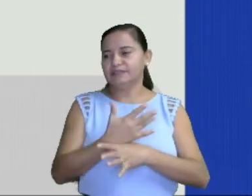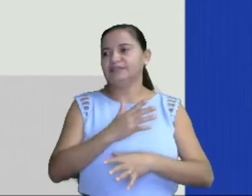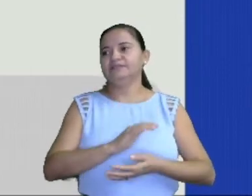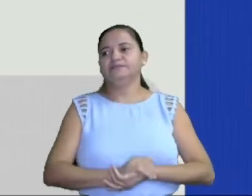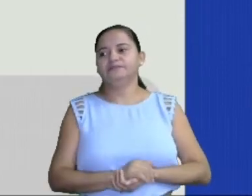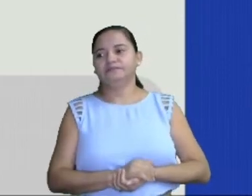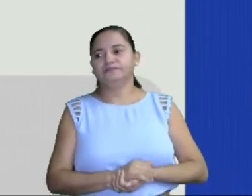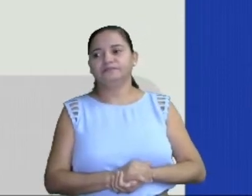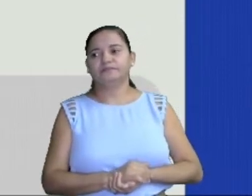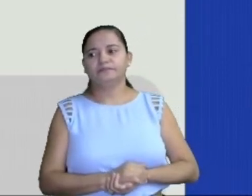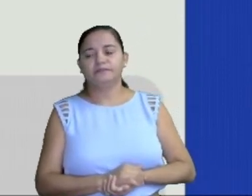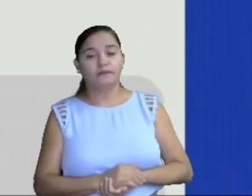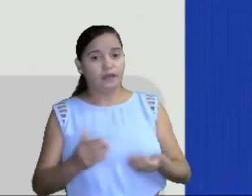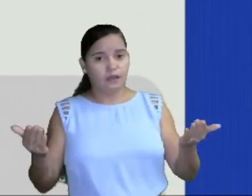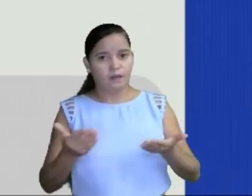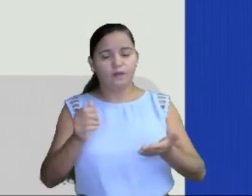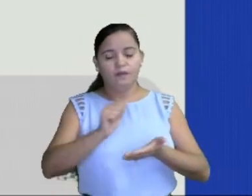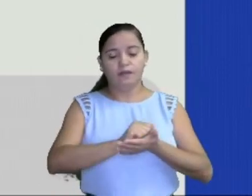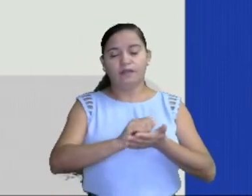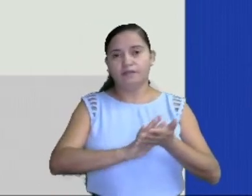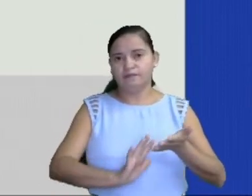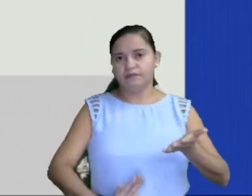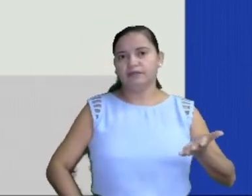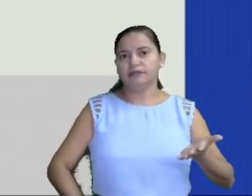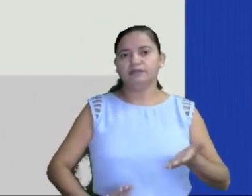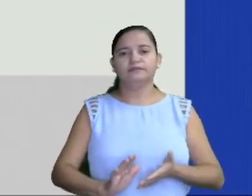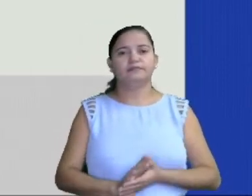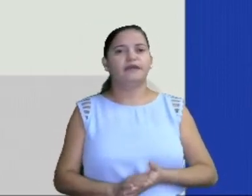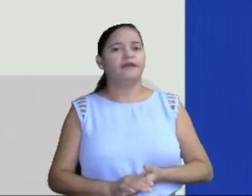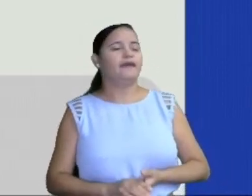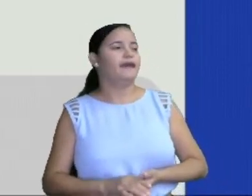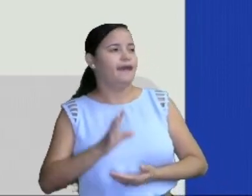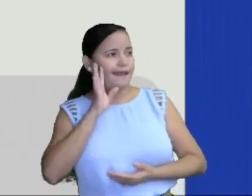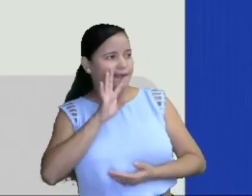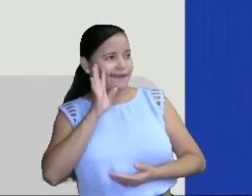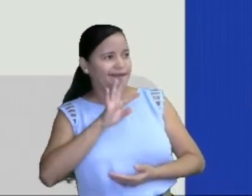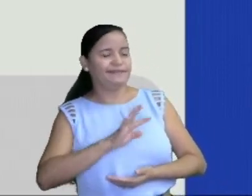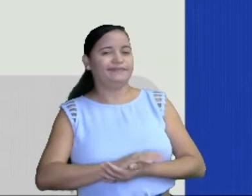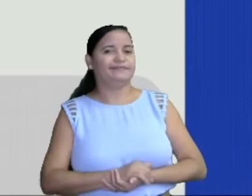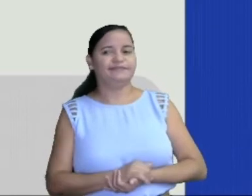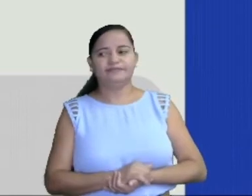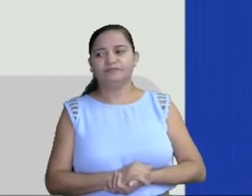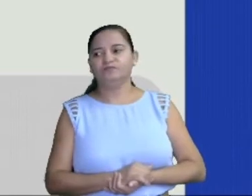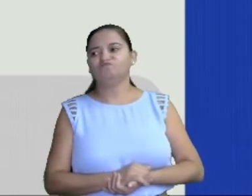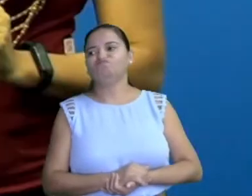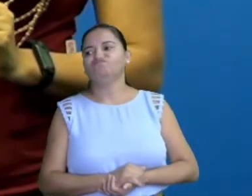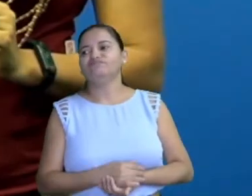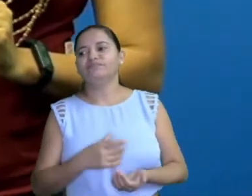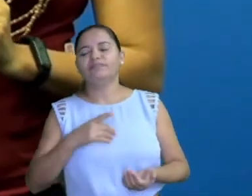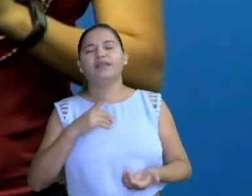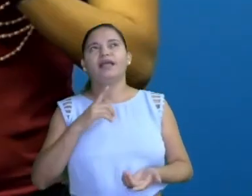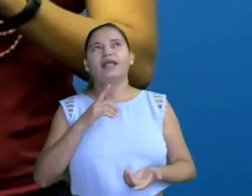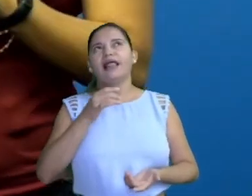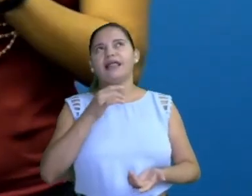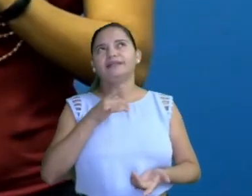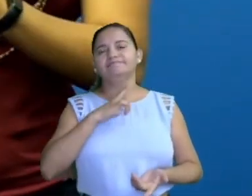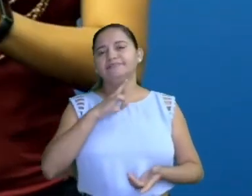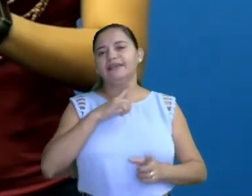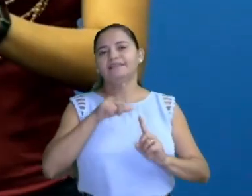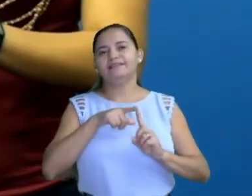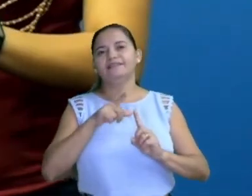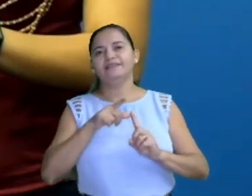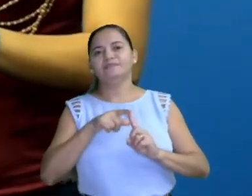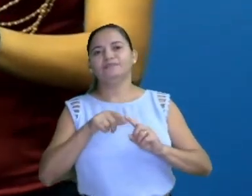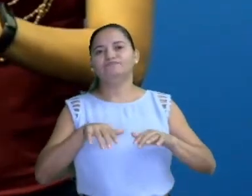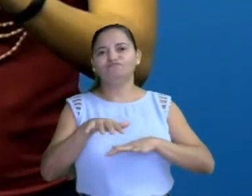ok? Vamos para a nossa atividade de hoje? Nossa atividade é bem legal de hoje, tá? Ela é tipo um joguinho, nós vamos jogar aqui